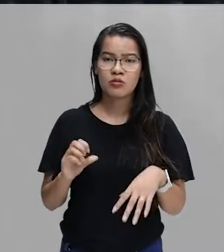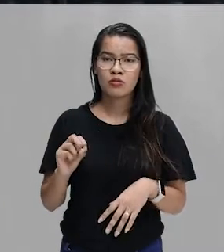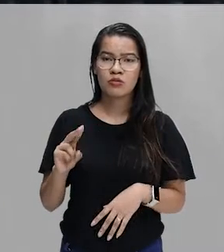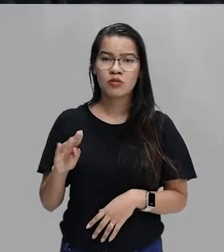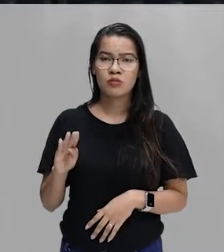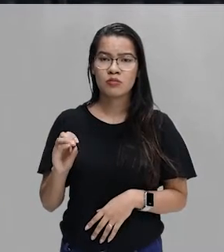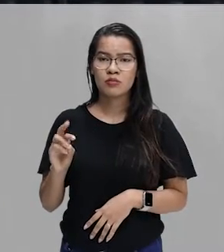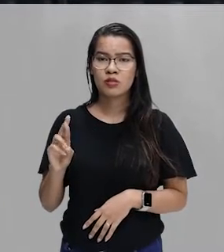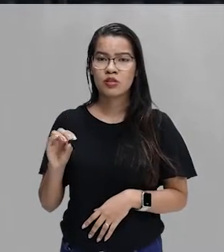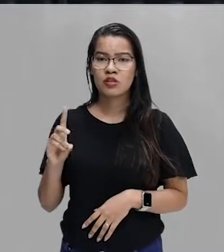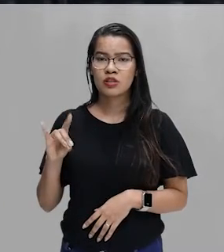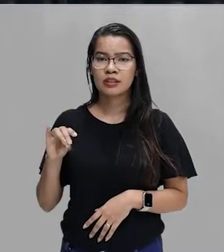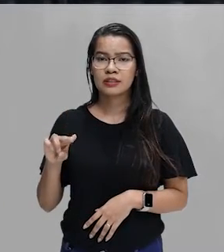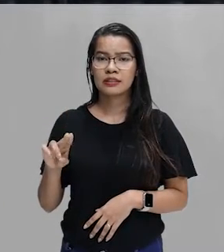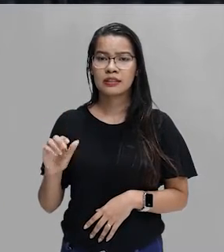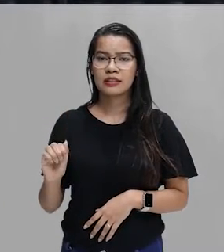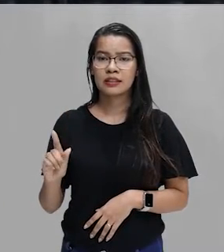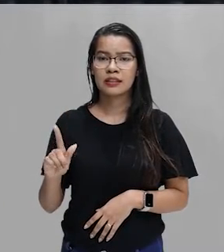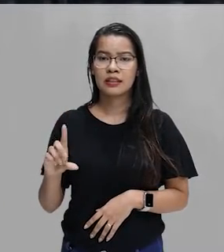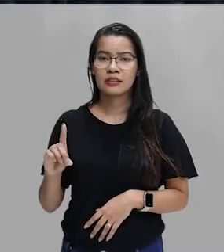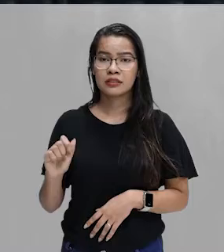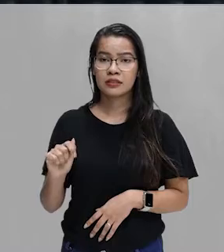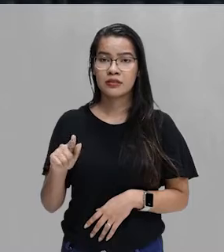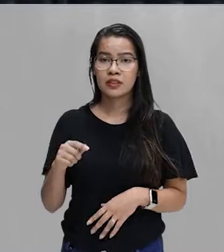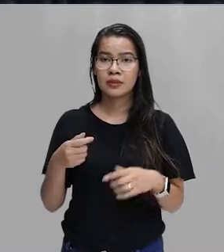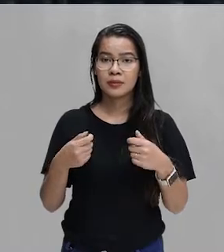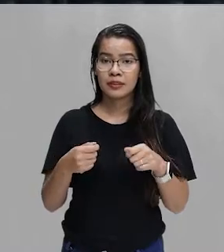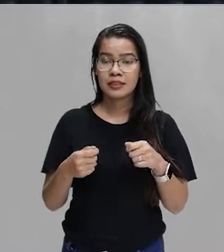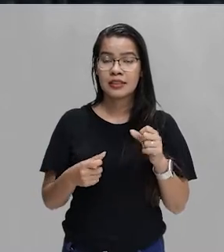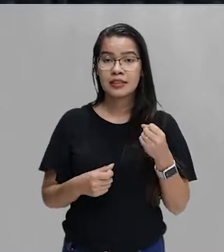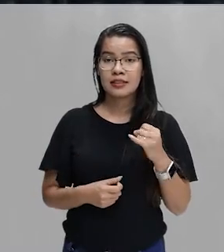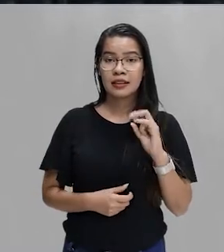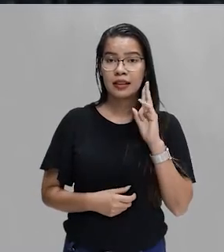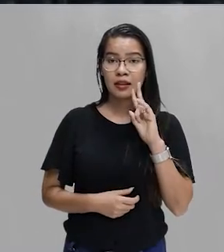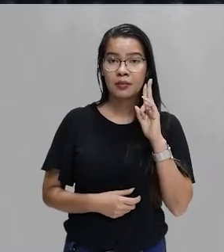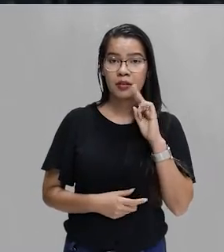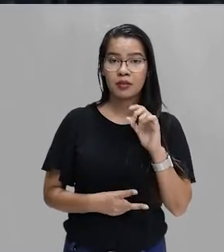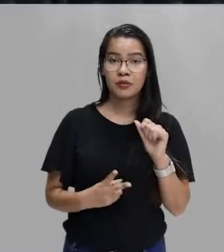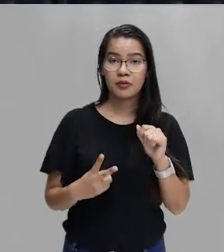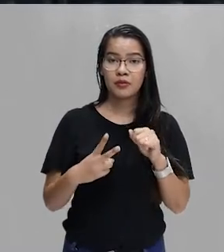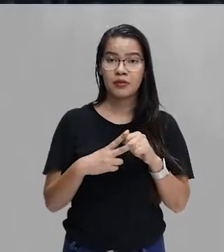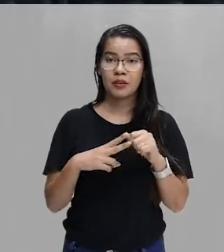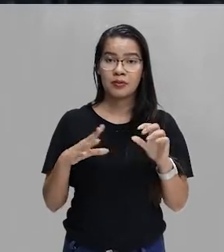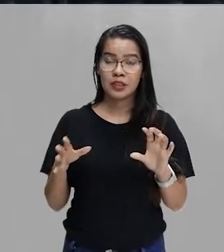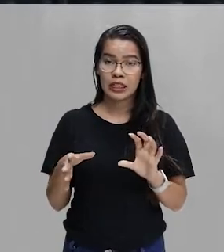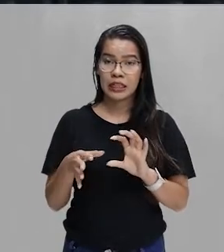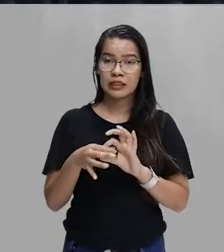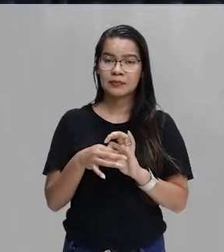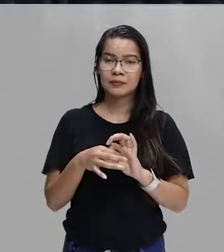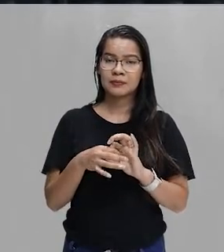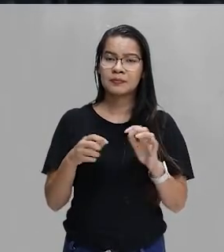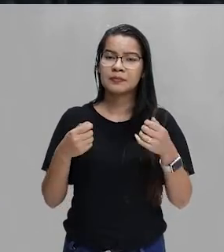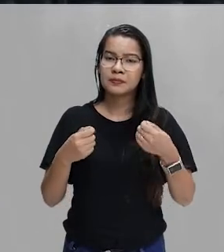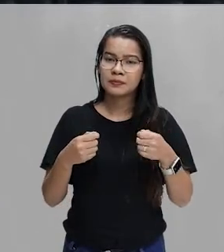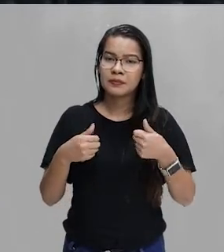subordinada predicativa, você tem que se lembrar dos verbos de ligação que devem estar junto com